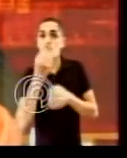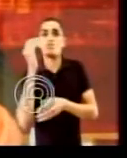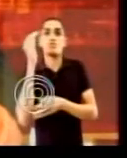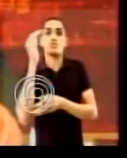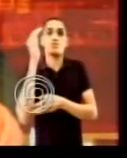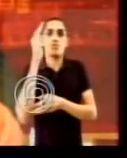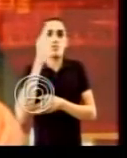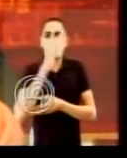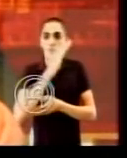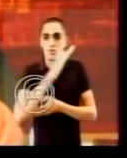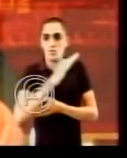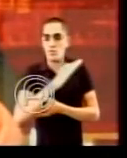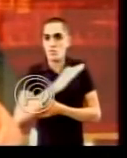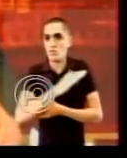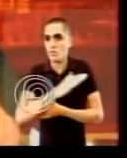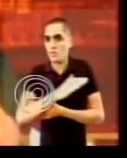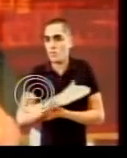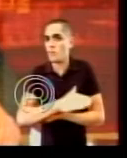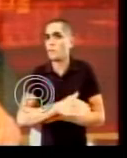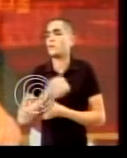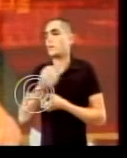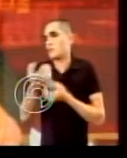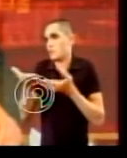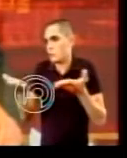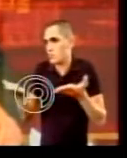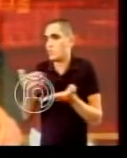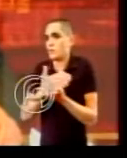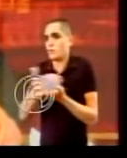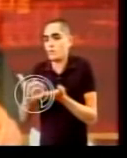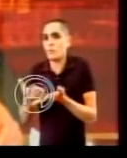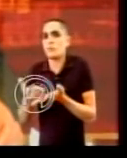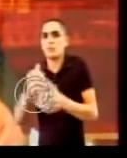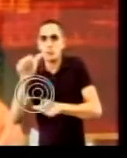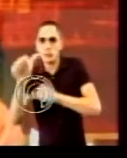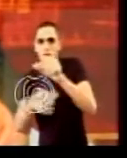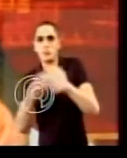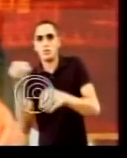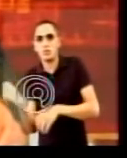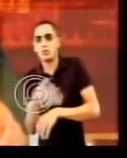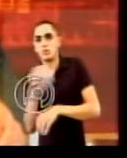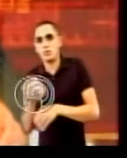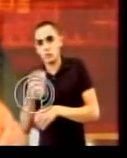Nós iniciaremos então a atualização na data de hoje.